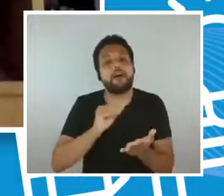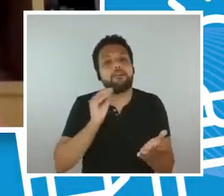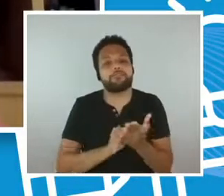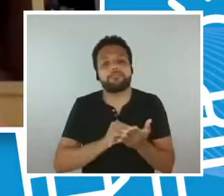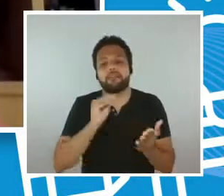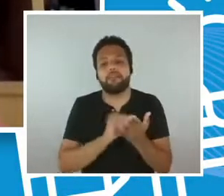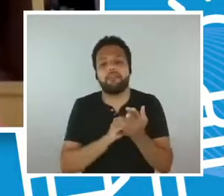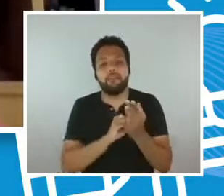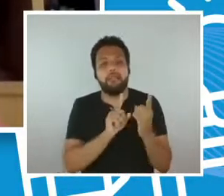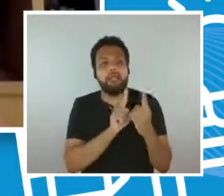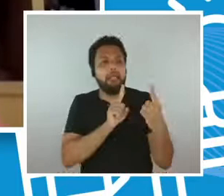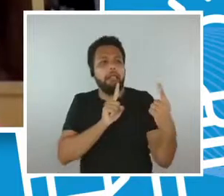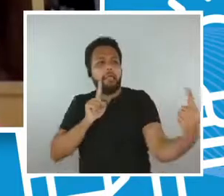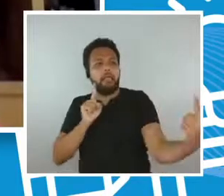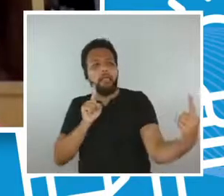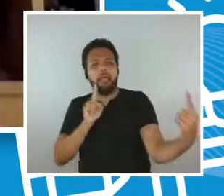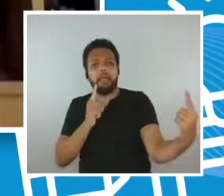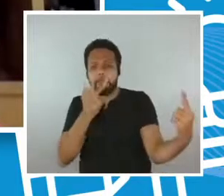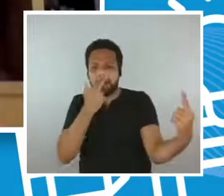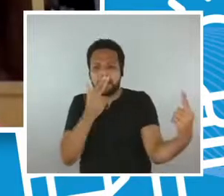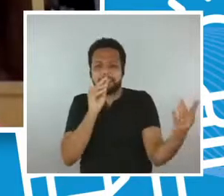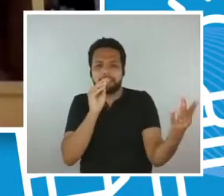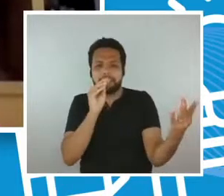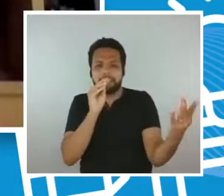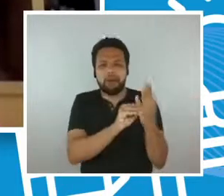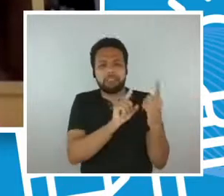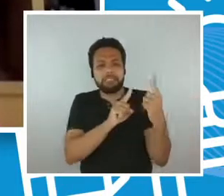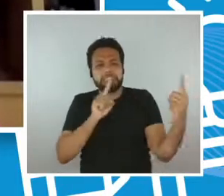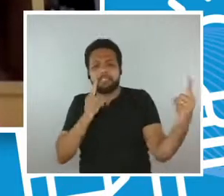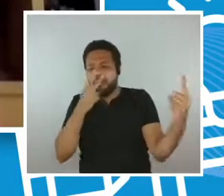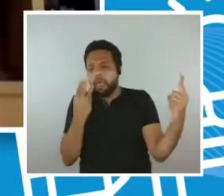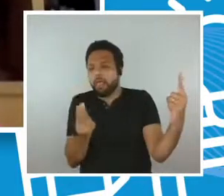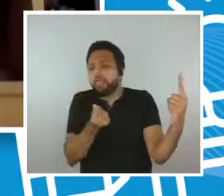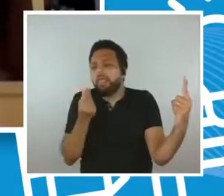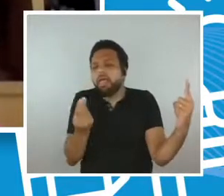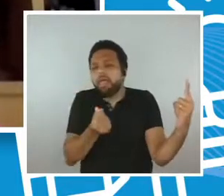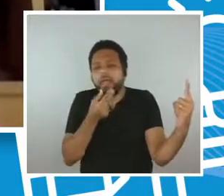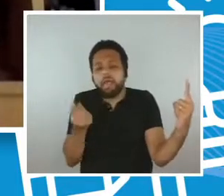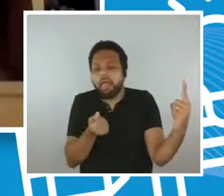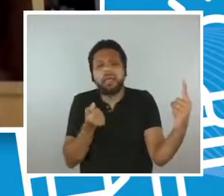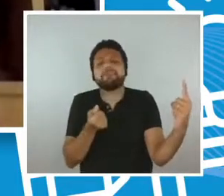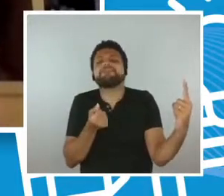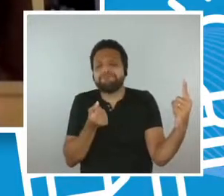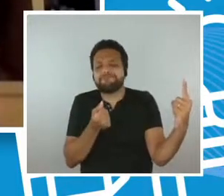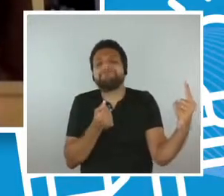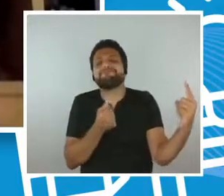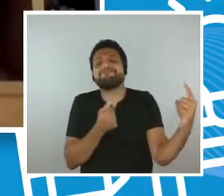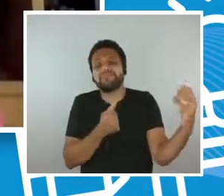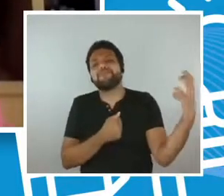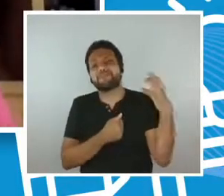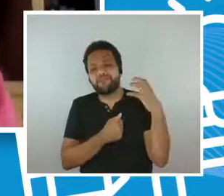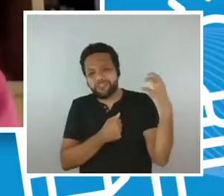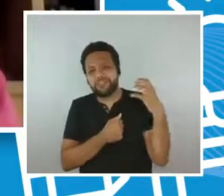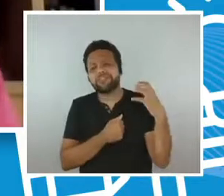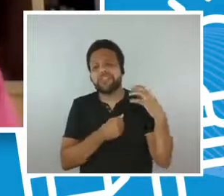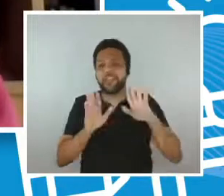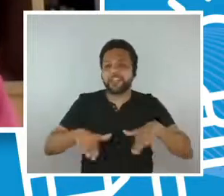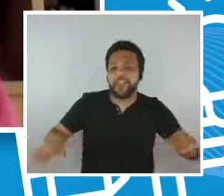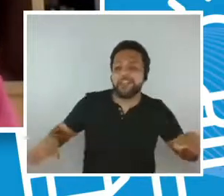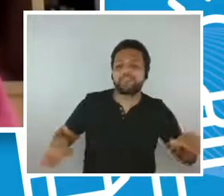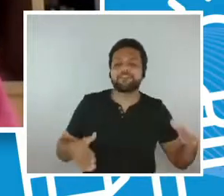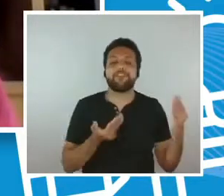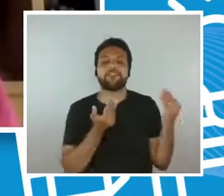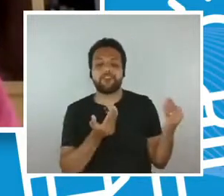outro, né? Para o jovem, para a criança. Isso pode acontecer porque nós temos um